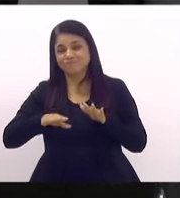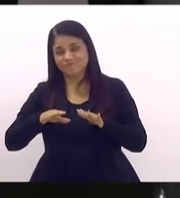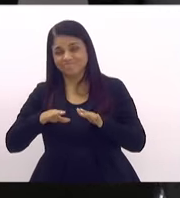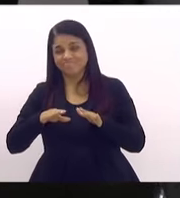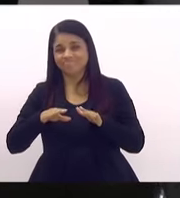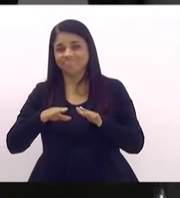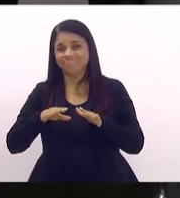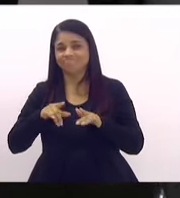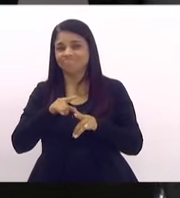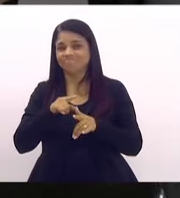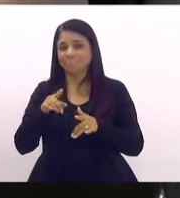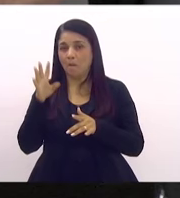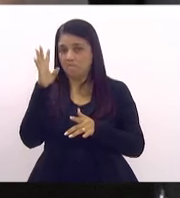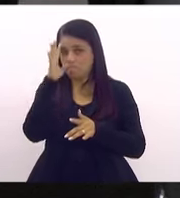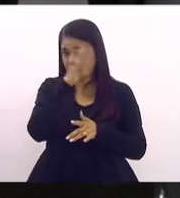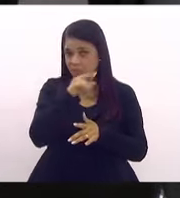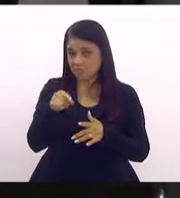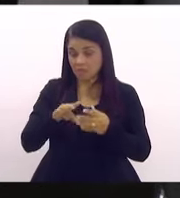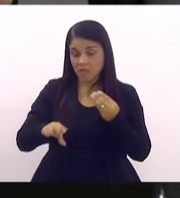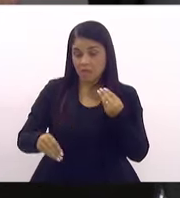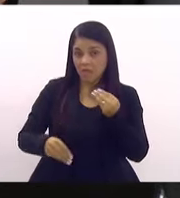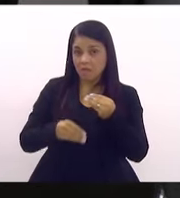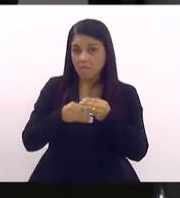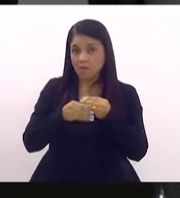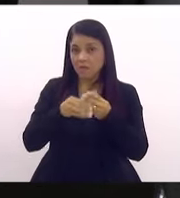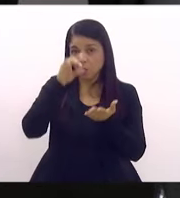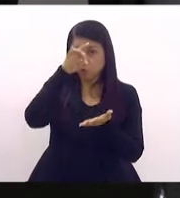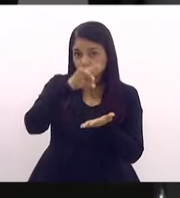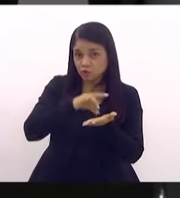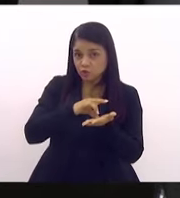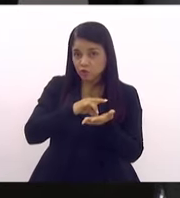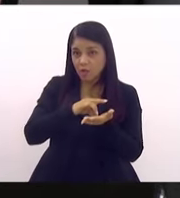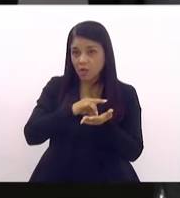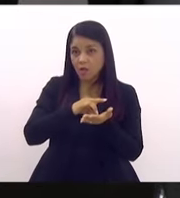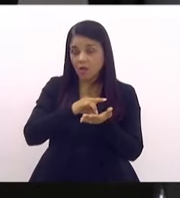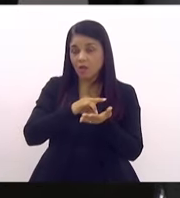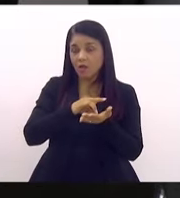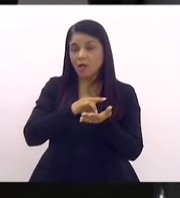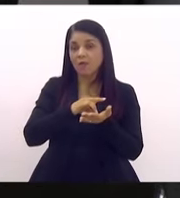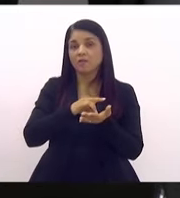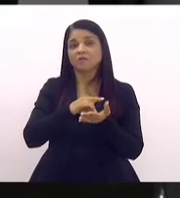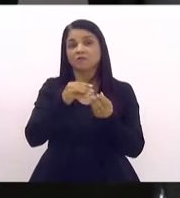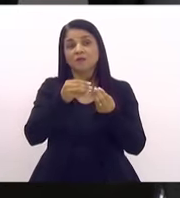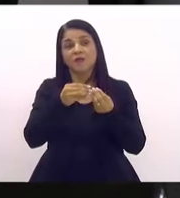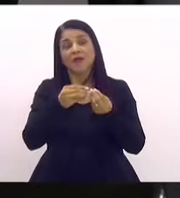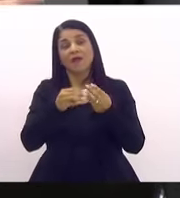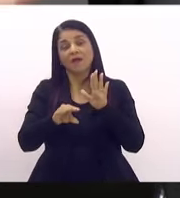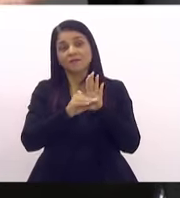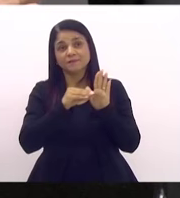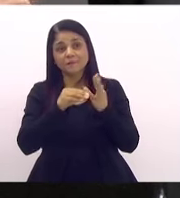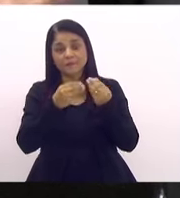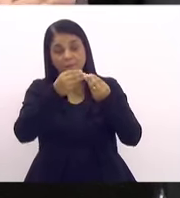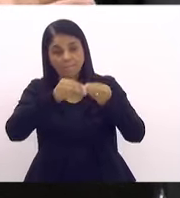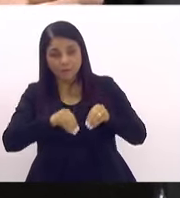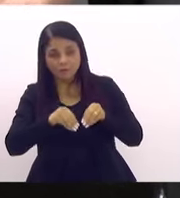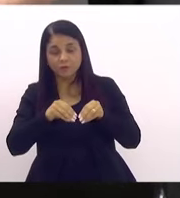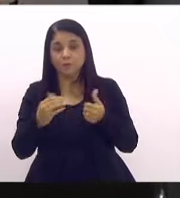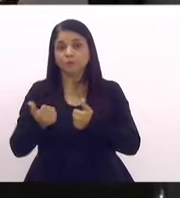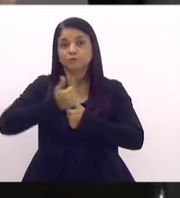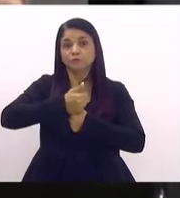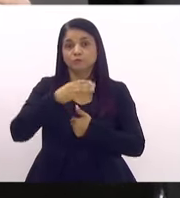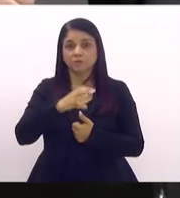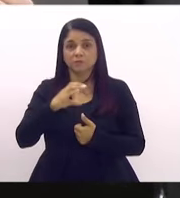cochilo. Você emenda o original o substitutivo. Então, você diz assim, emenda as tais, prejudicada pelo substitutivo da CCJ.